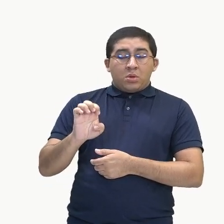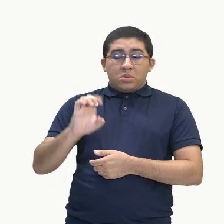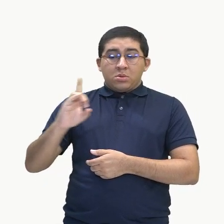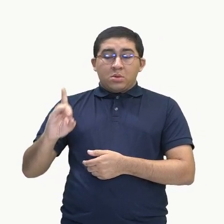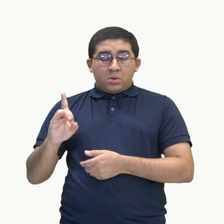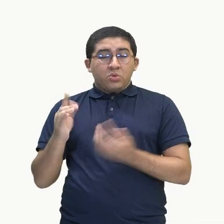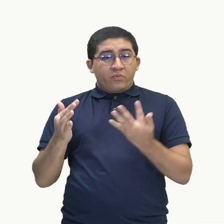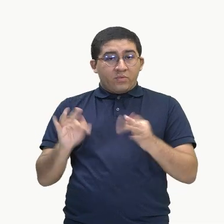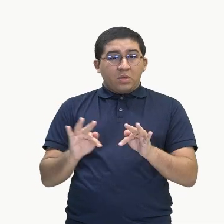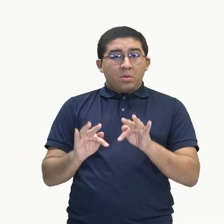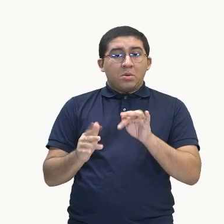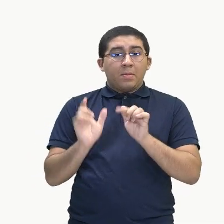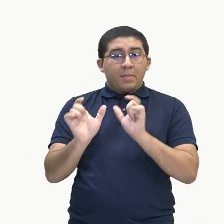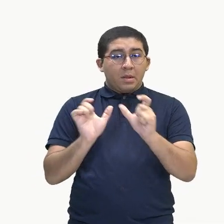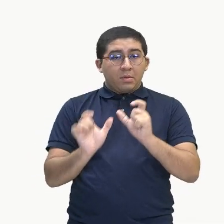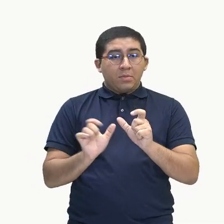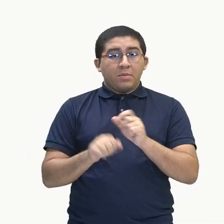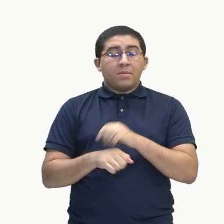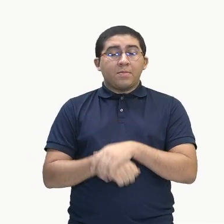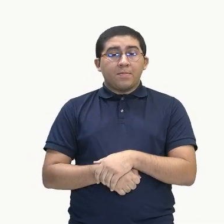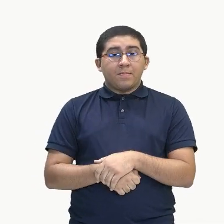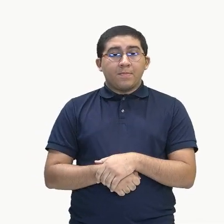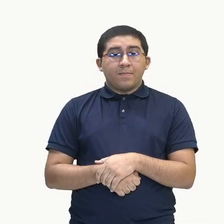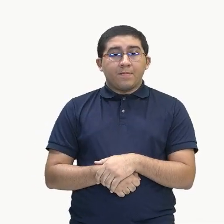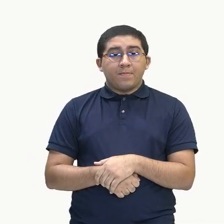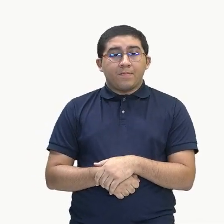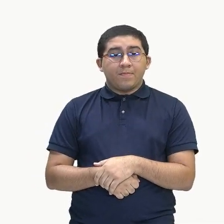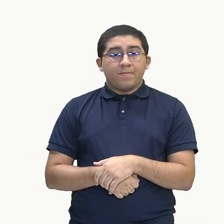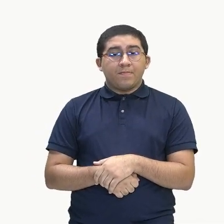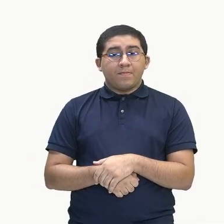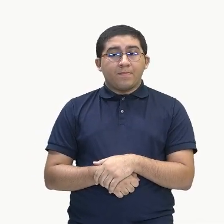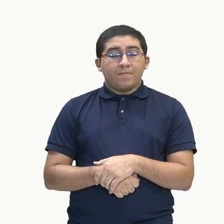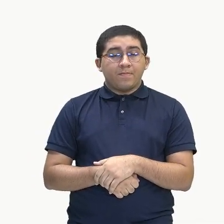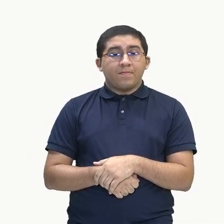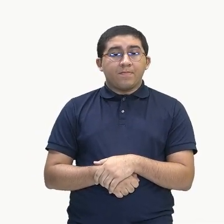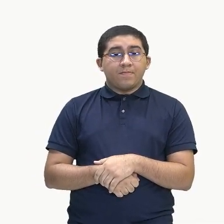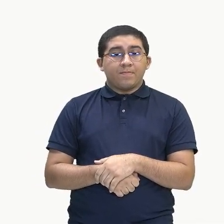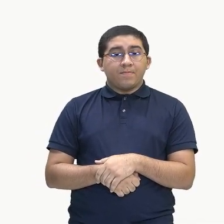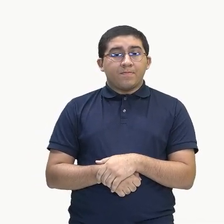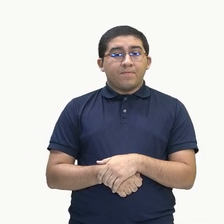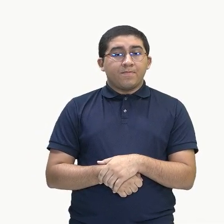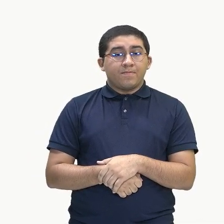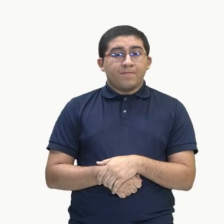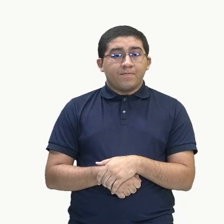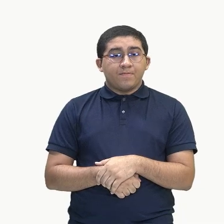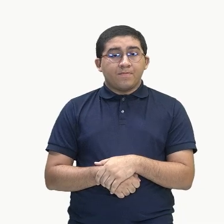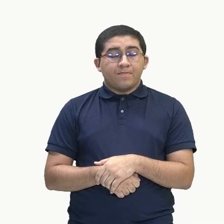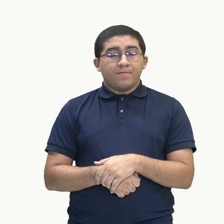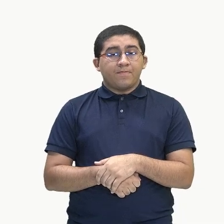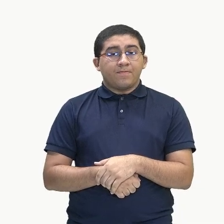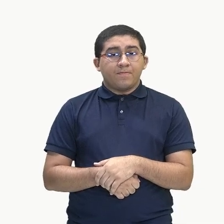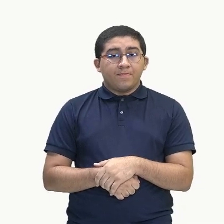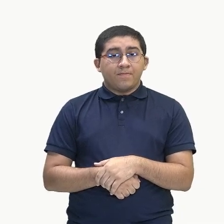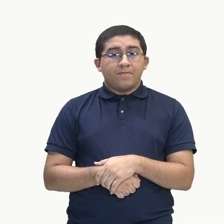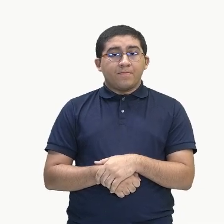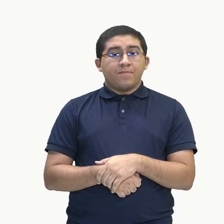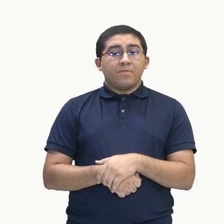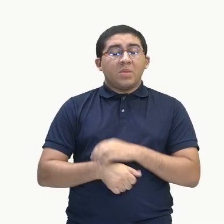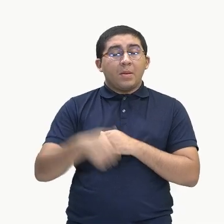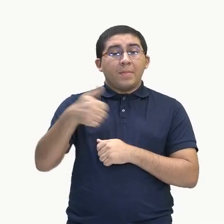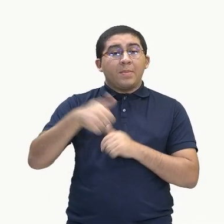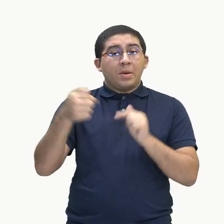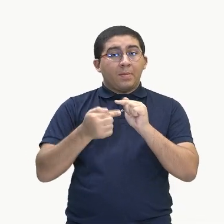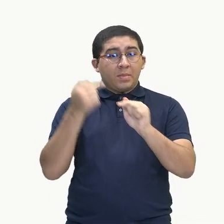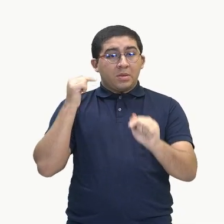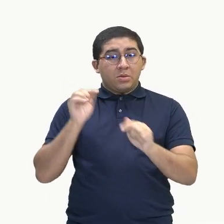final. E aí que a primeira será no past contínuo, será was